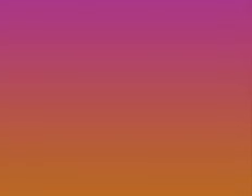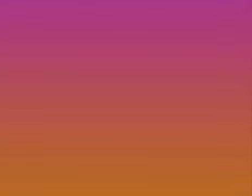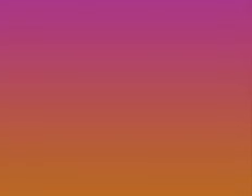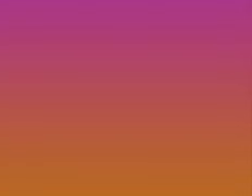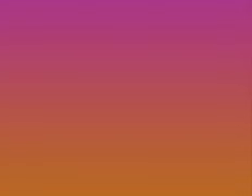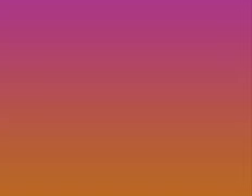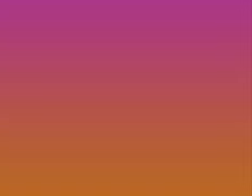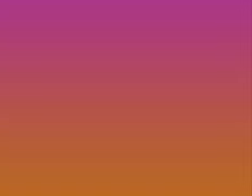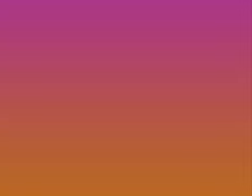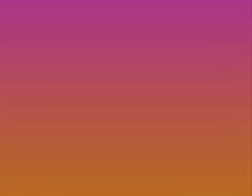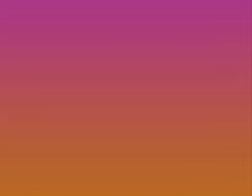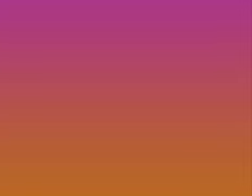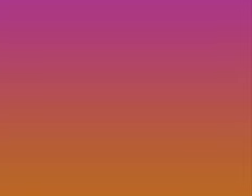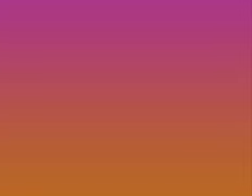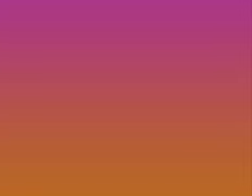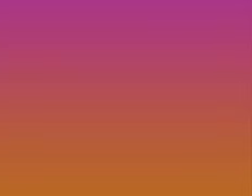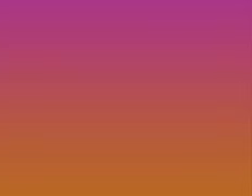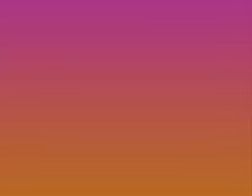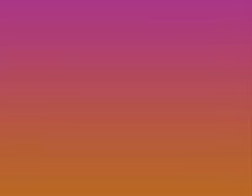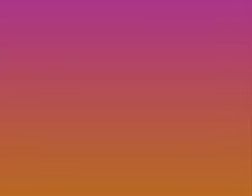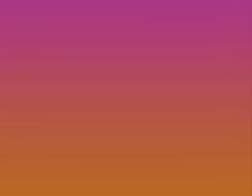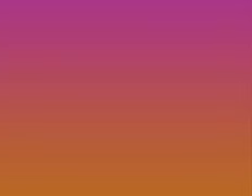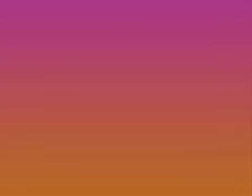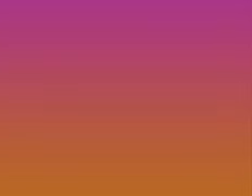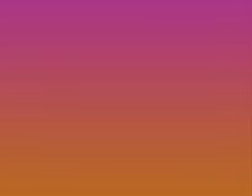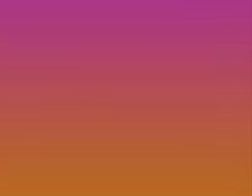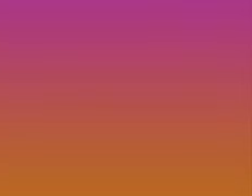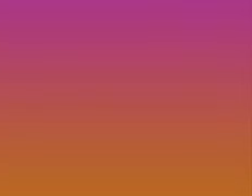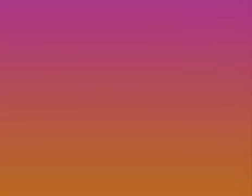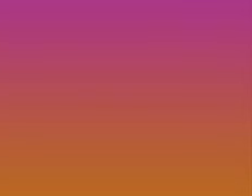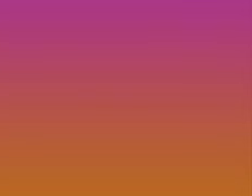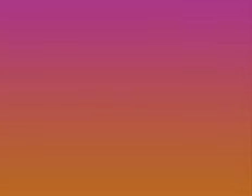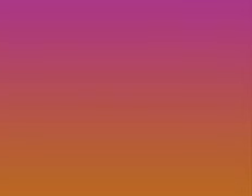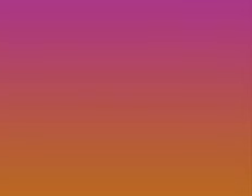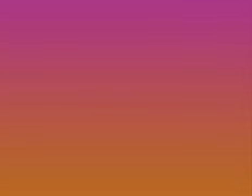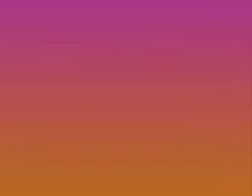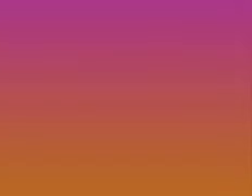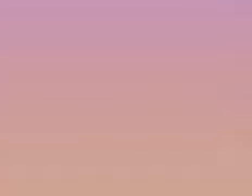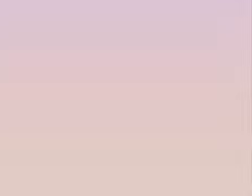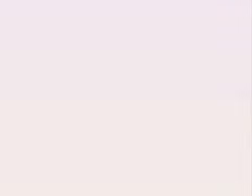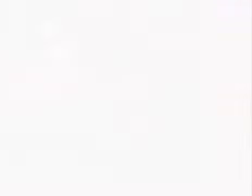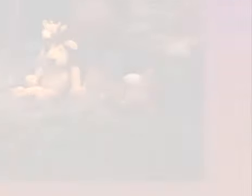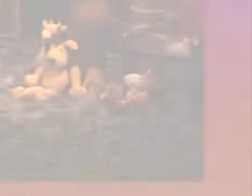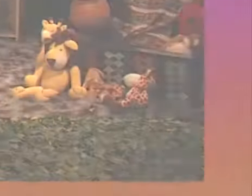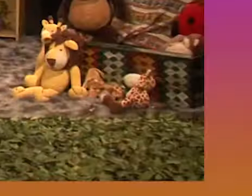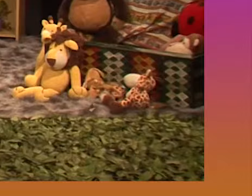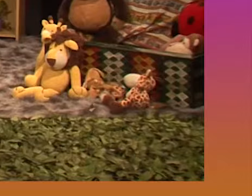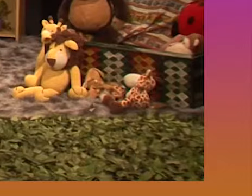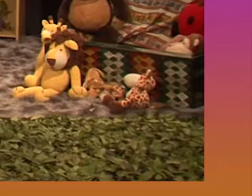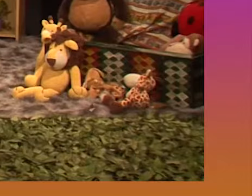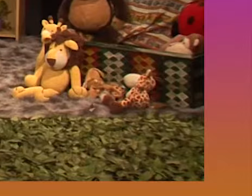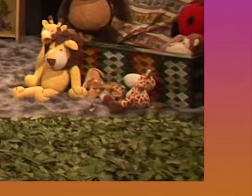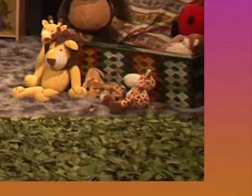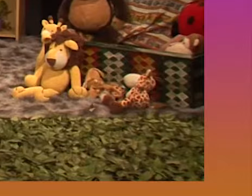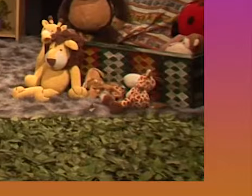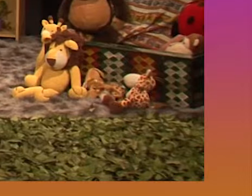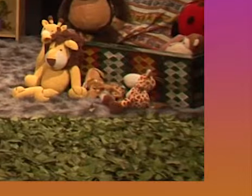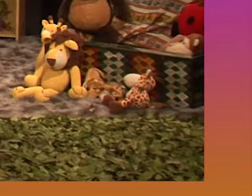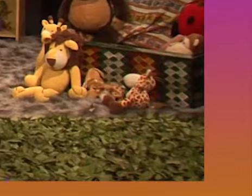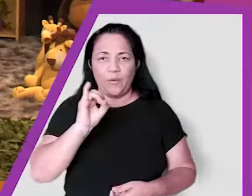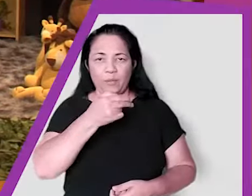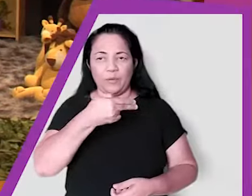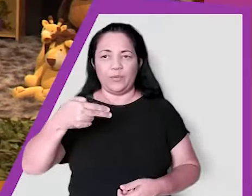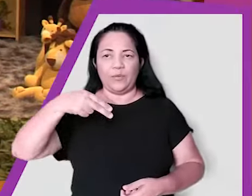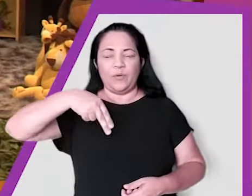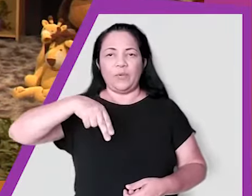Nurit Bensonsan e da contadora Niedja Genari. Acompanhe! Olá,